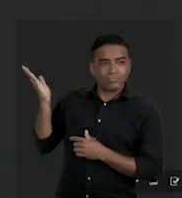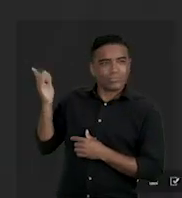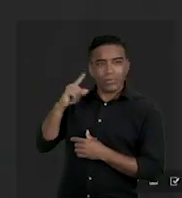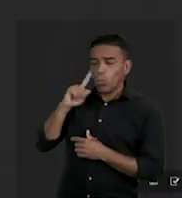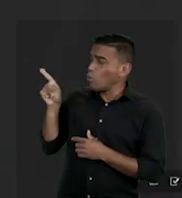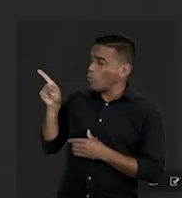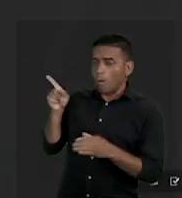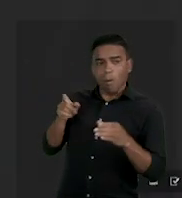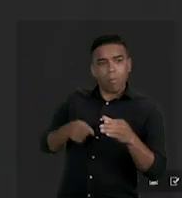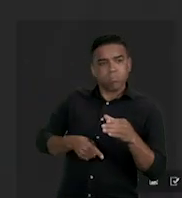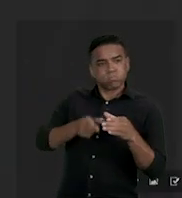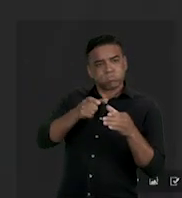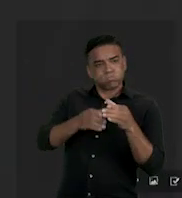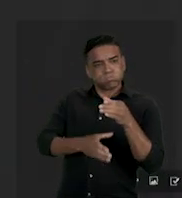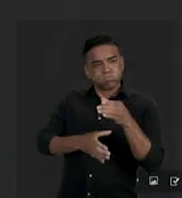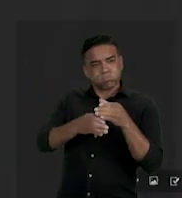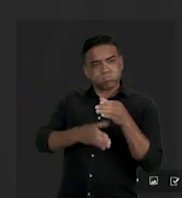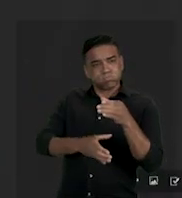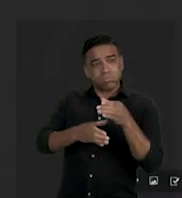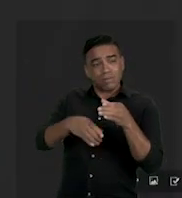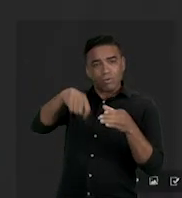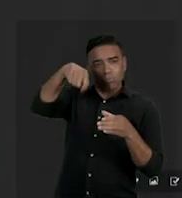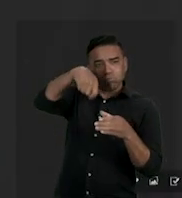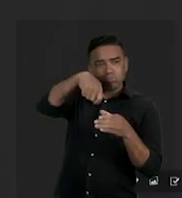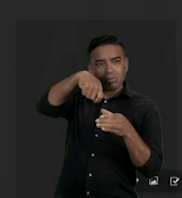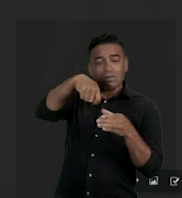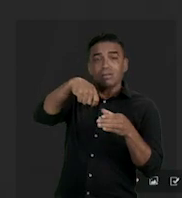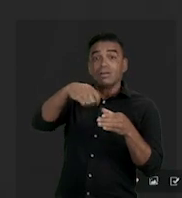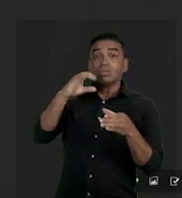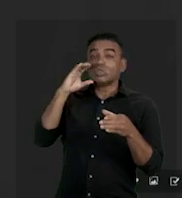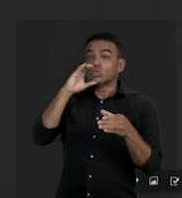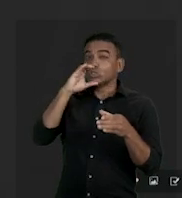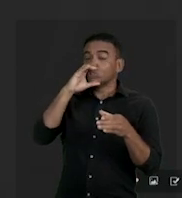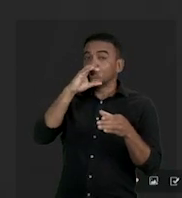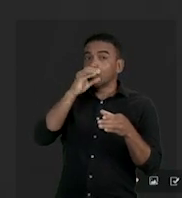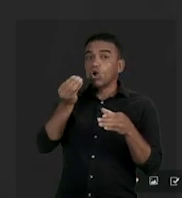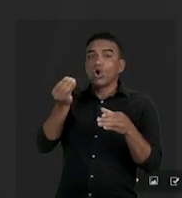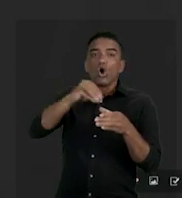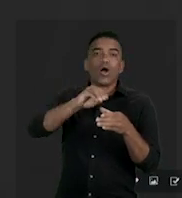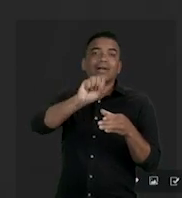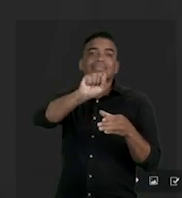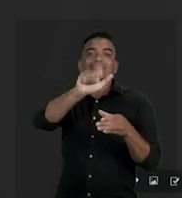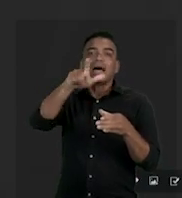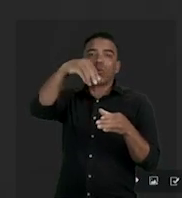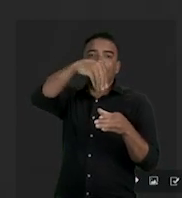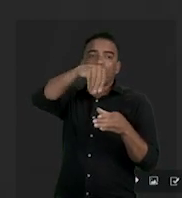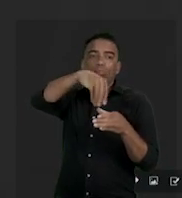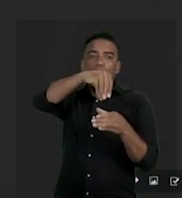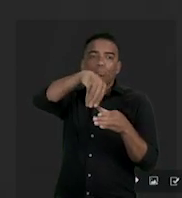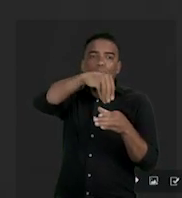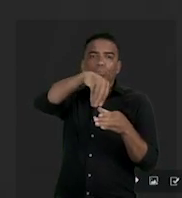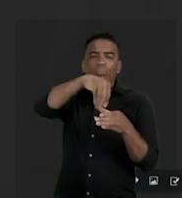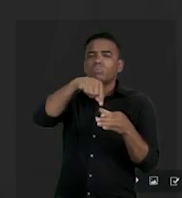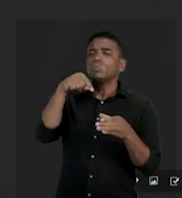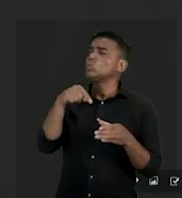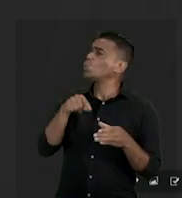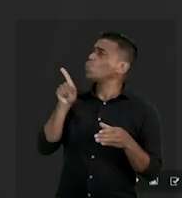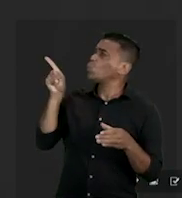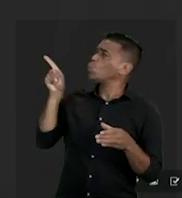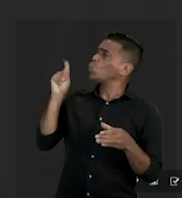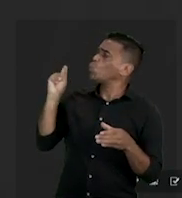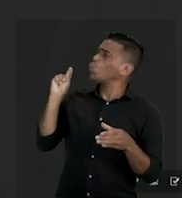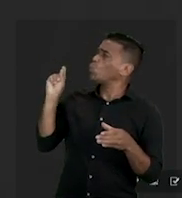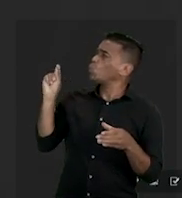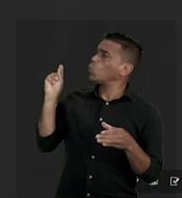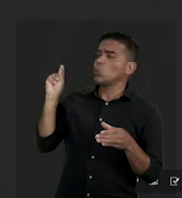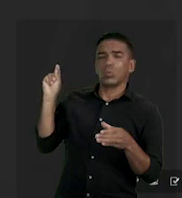que está com água e está ebulindo. E eu estou colocando aqui um pouquinho de sal. O que está acontecendo aqui? Deixa eu